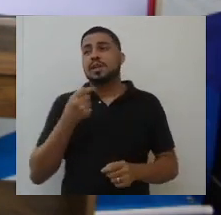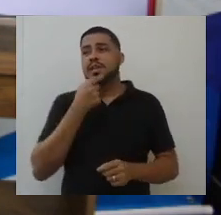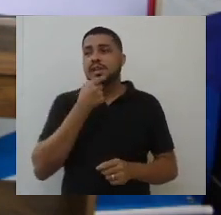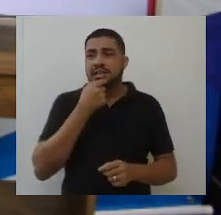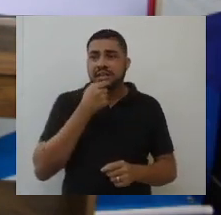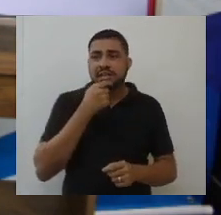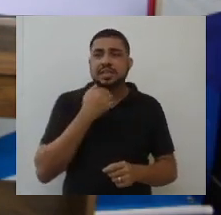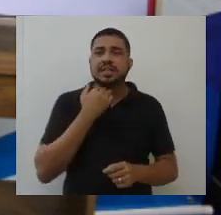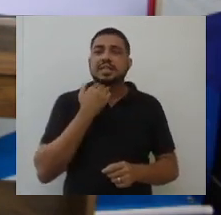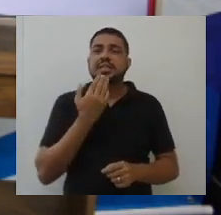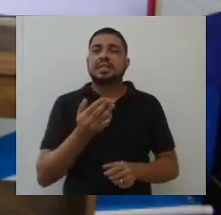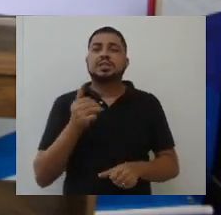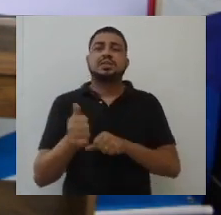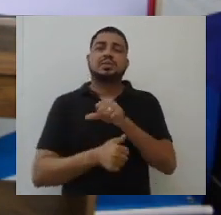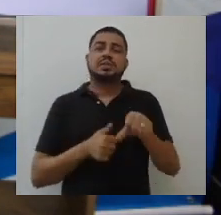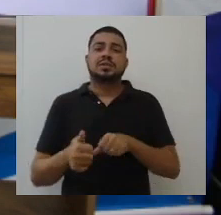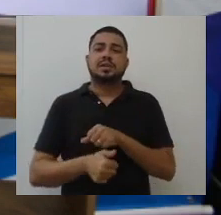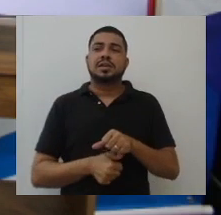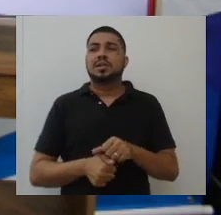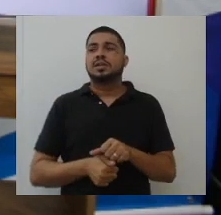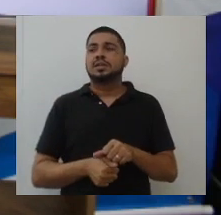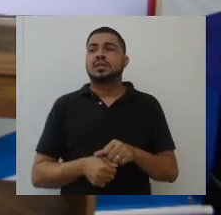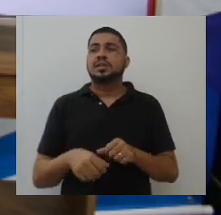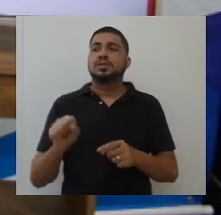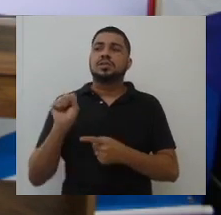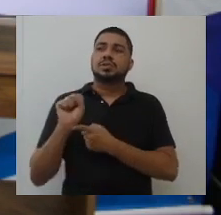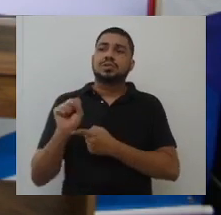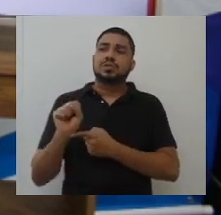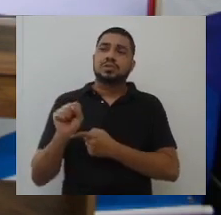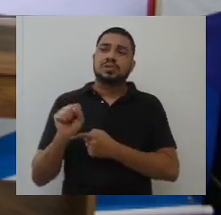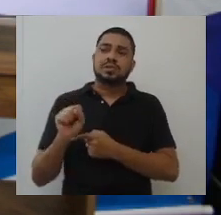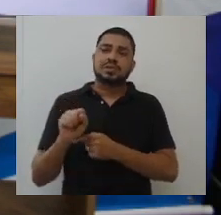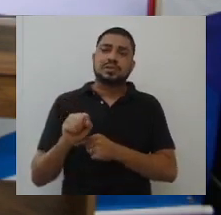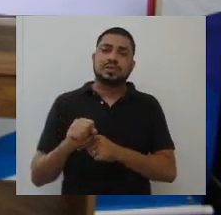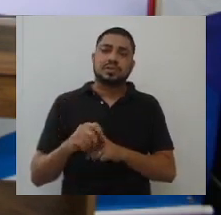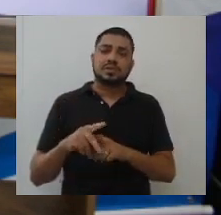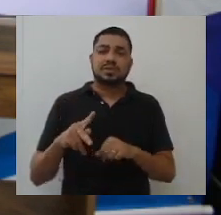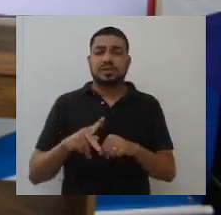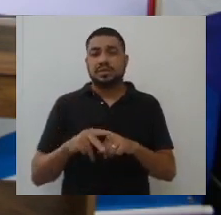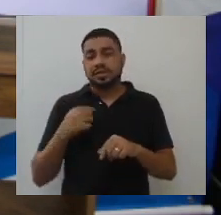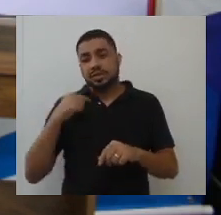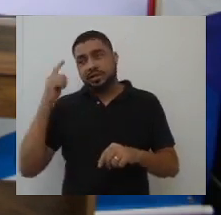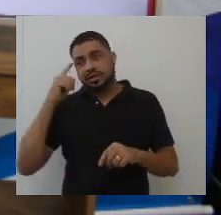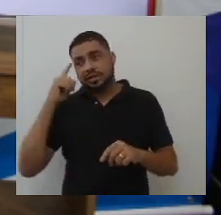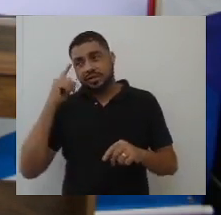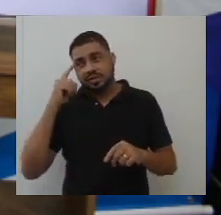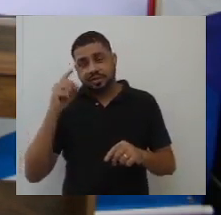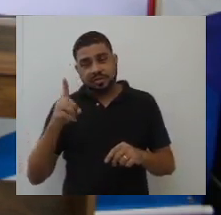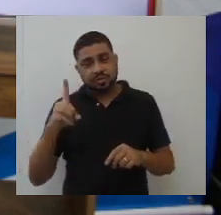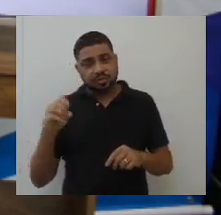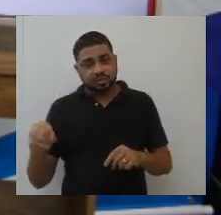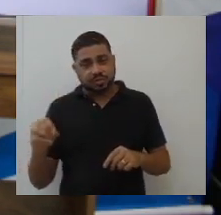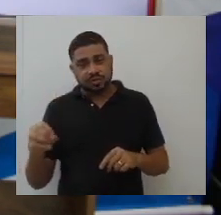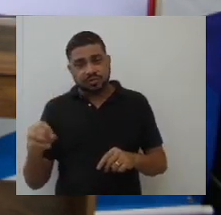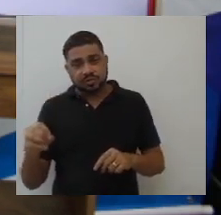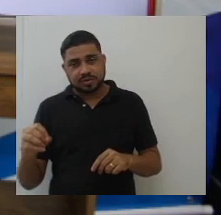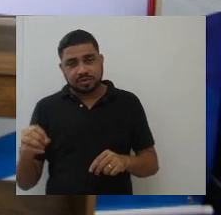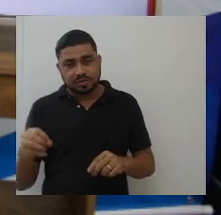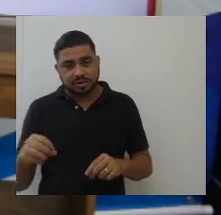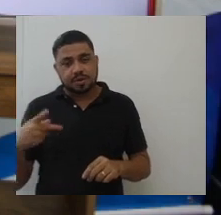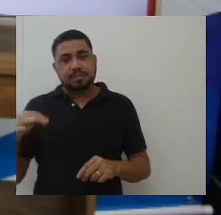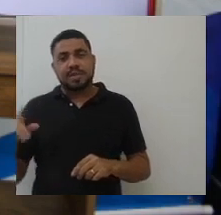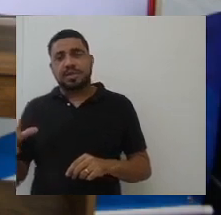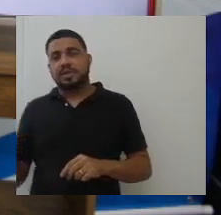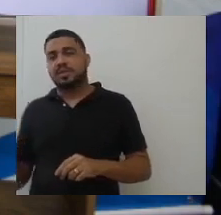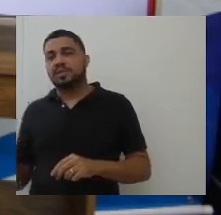inglês sem trocar o sujeito do... Eu acho que no lugar desse do, você colocou, deveria colocar o pelo,